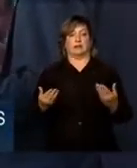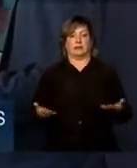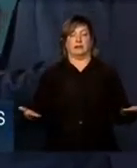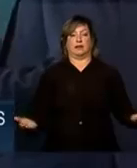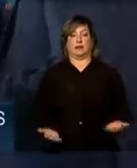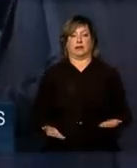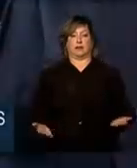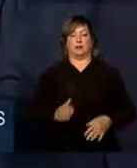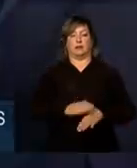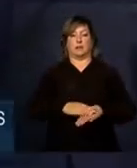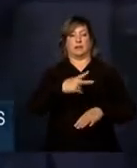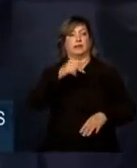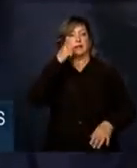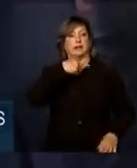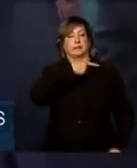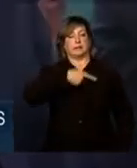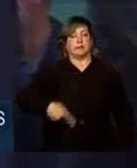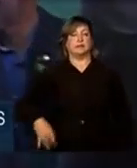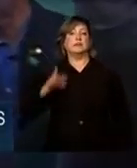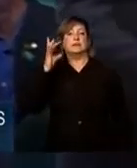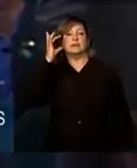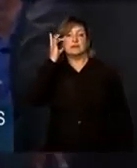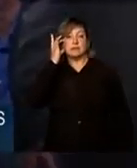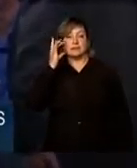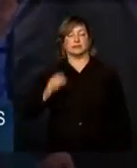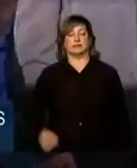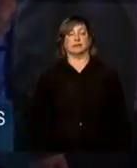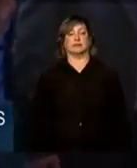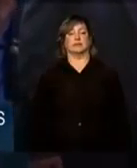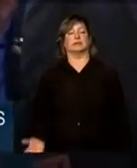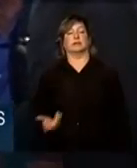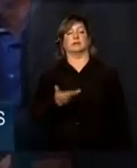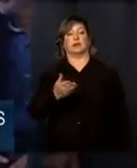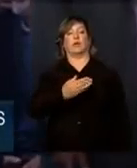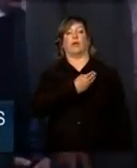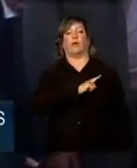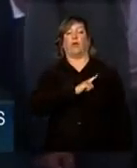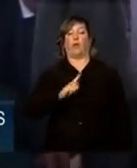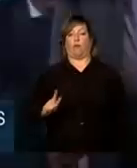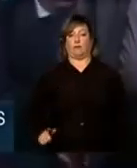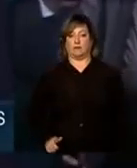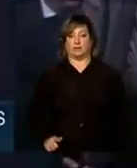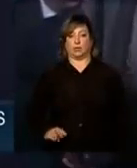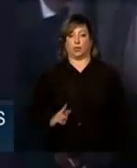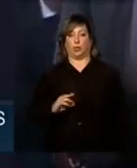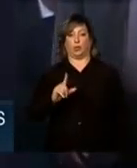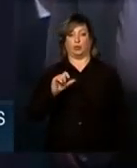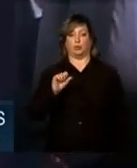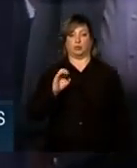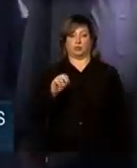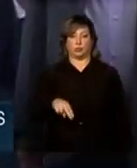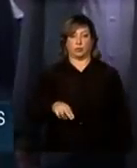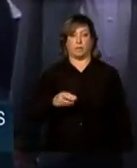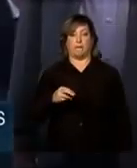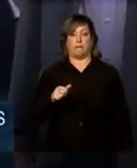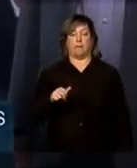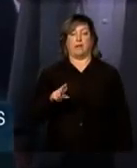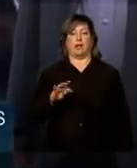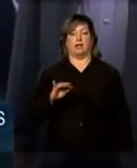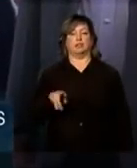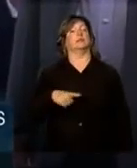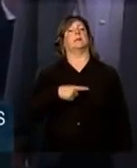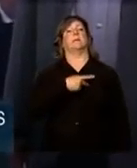pela excelentíssima Presidenta da República, Dilma Rousseff, excelentíssimo senhor governador Wilson Martins, presidente